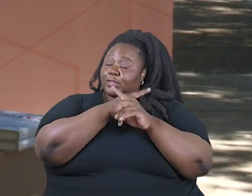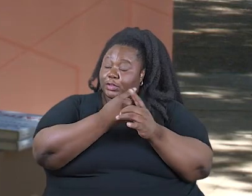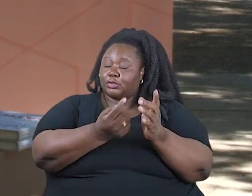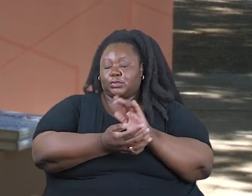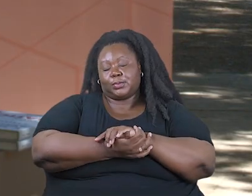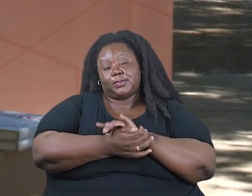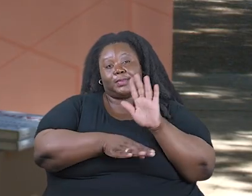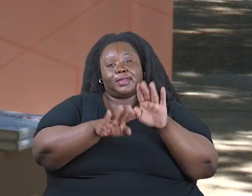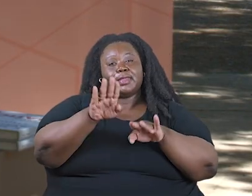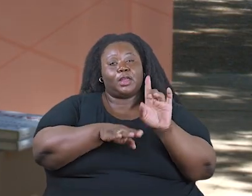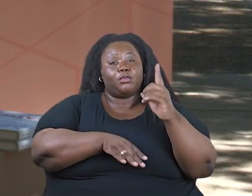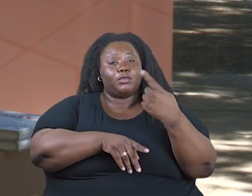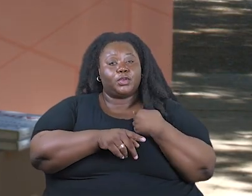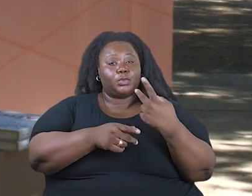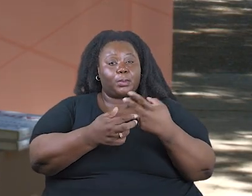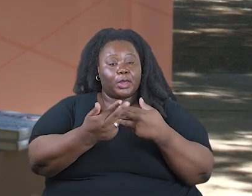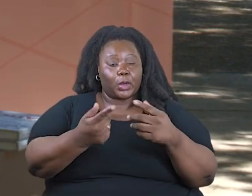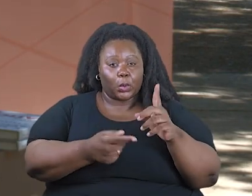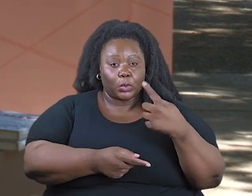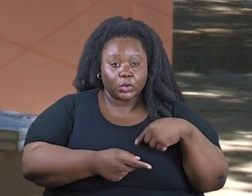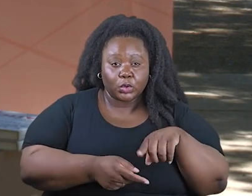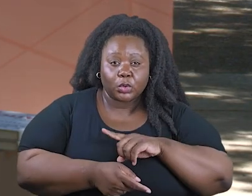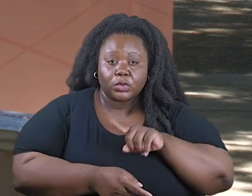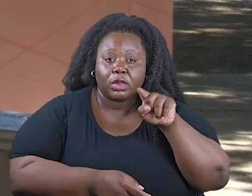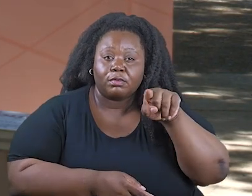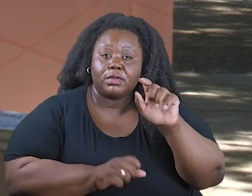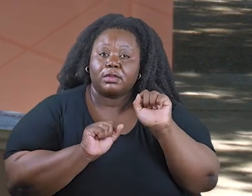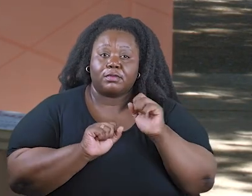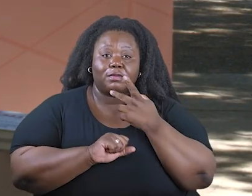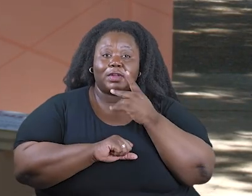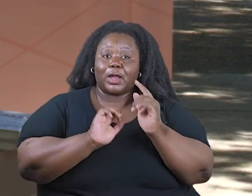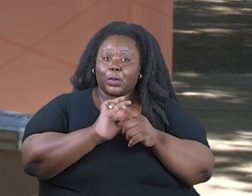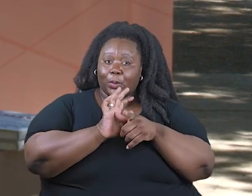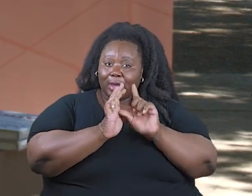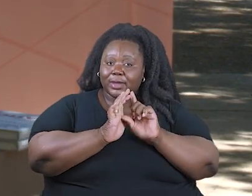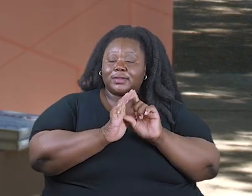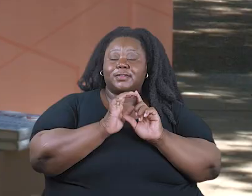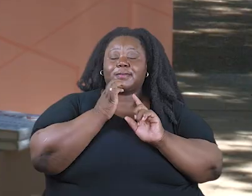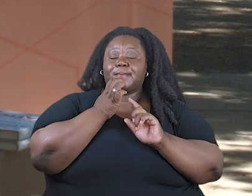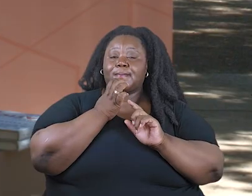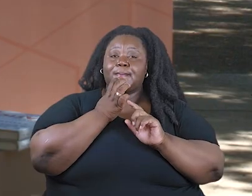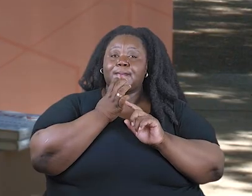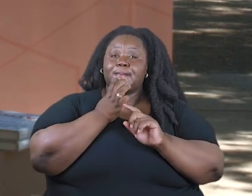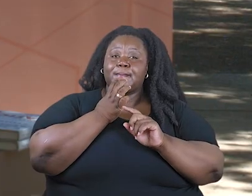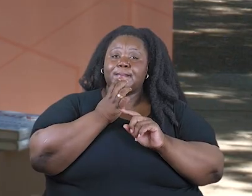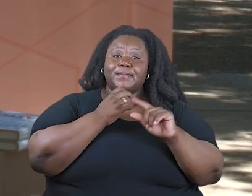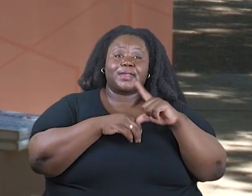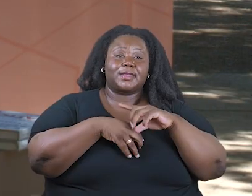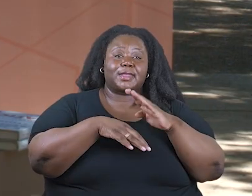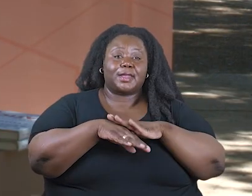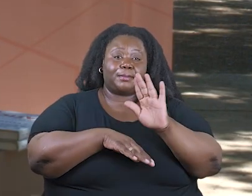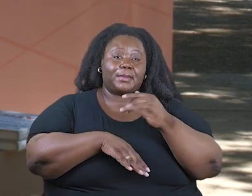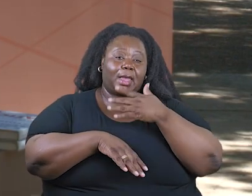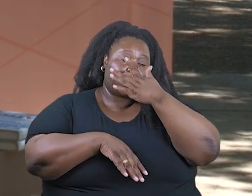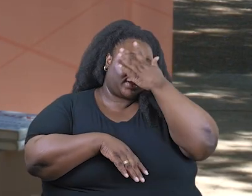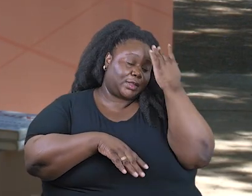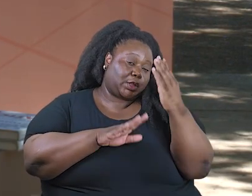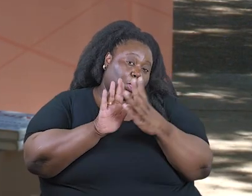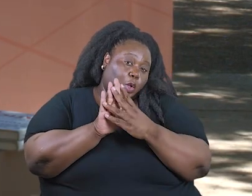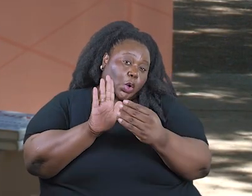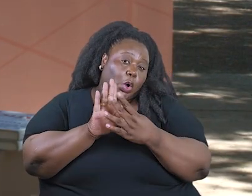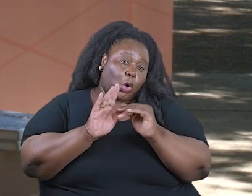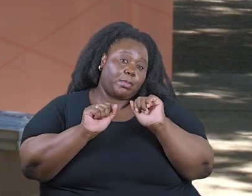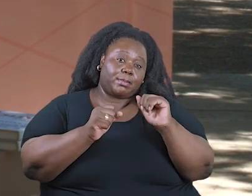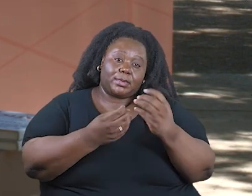né? Talvez uma das saídas que você comentou comigo antes seja ter mais exemplares, né, para